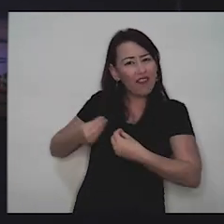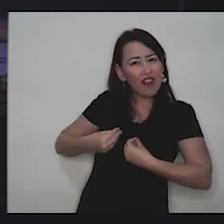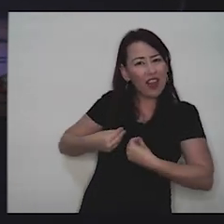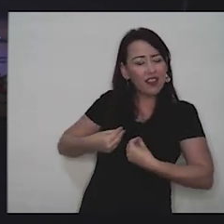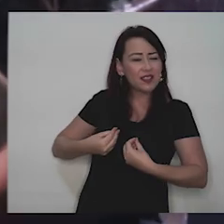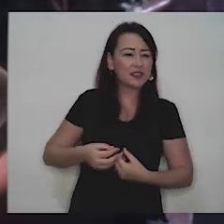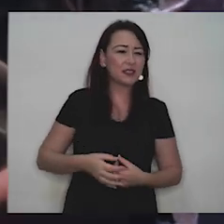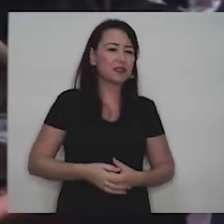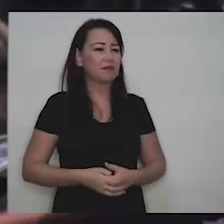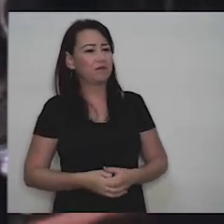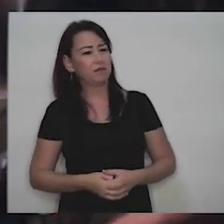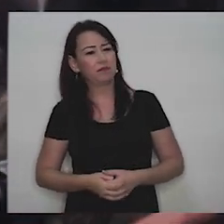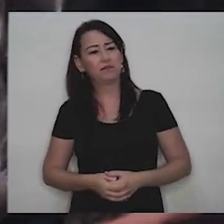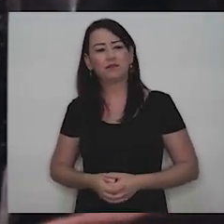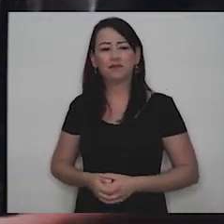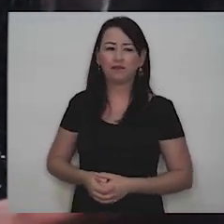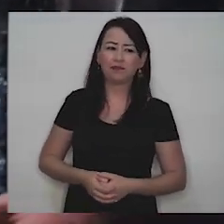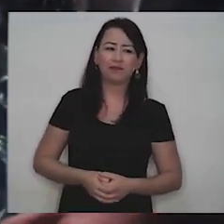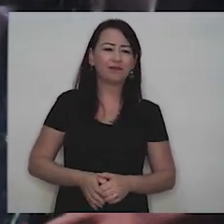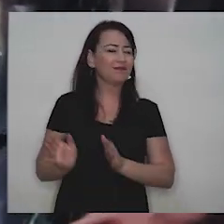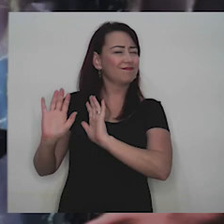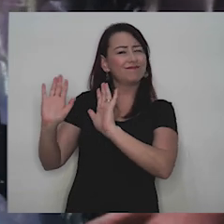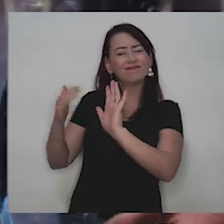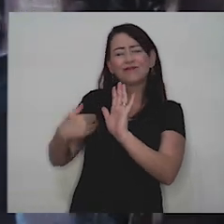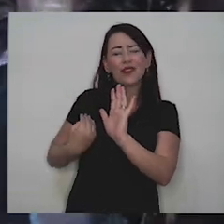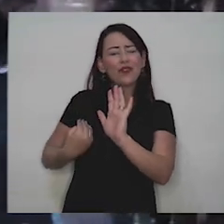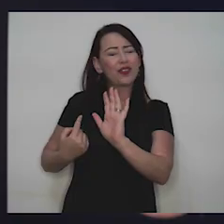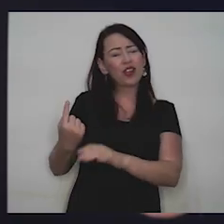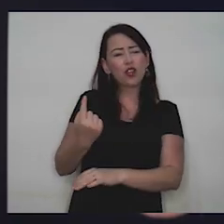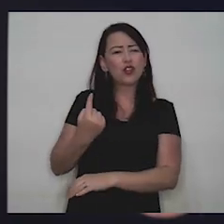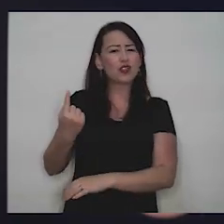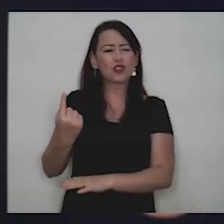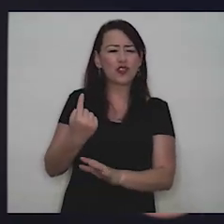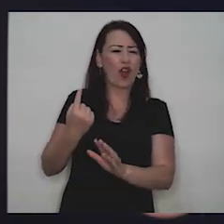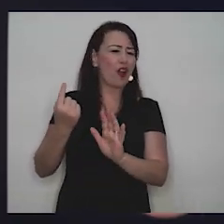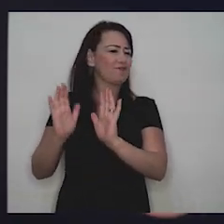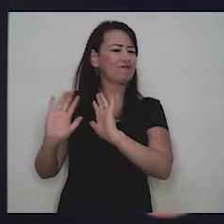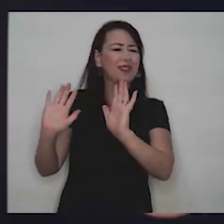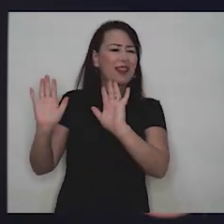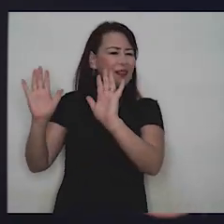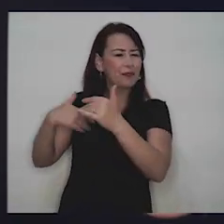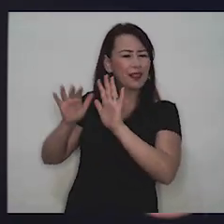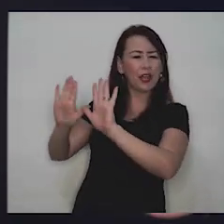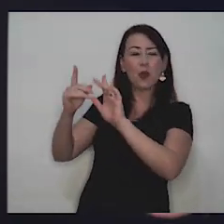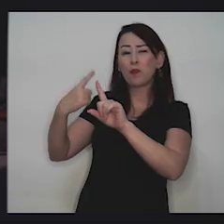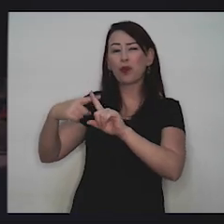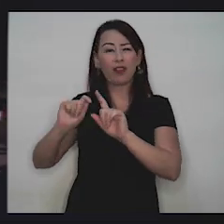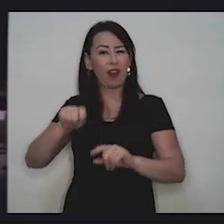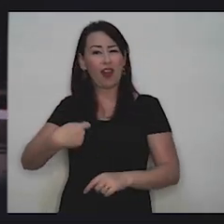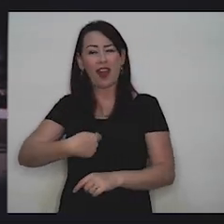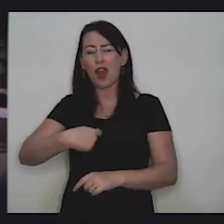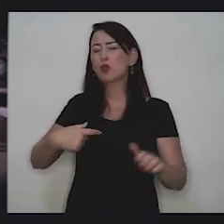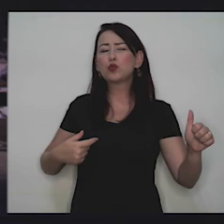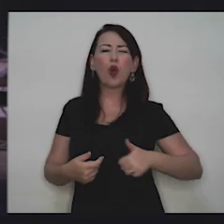Deixa eu viver, quero estar só, me poupe você, eu sou melhor que a sua